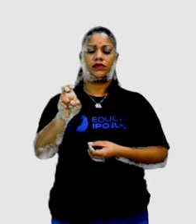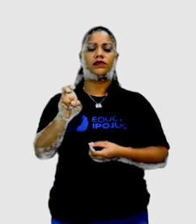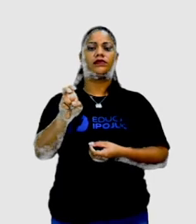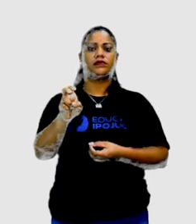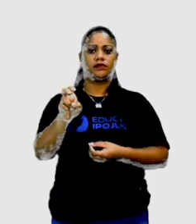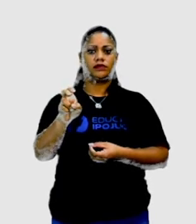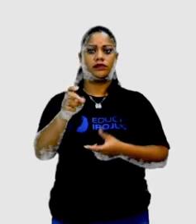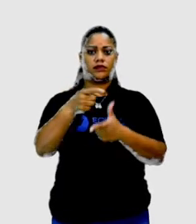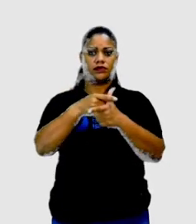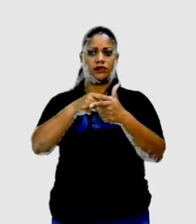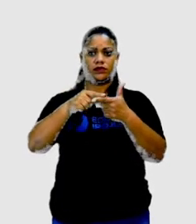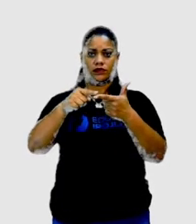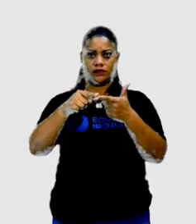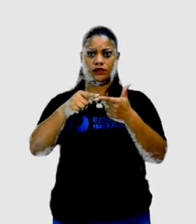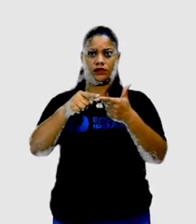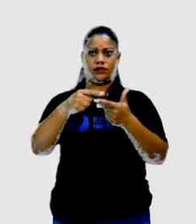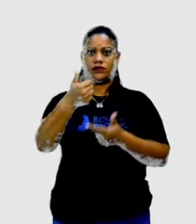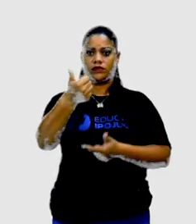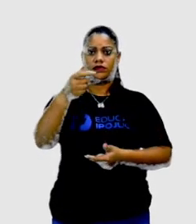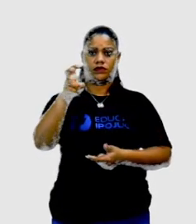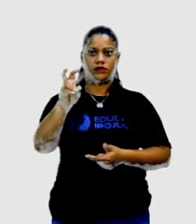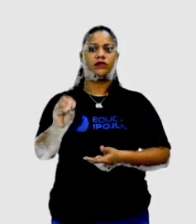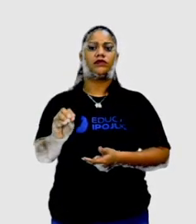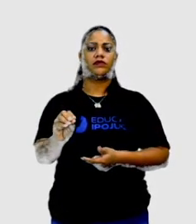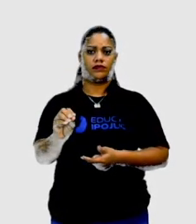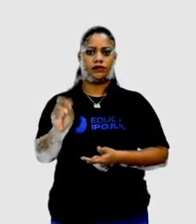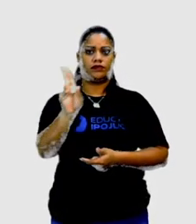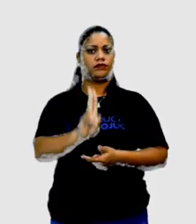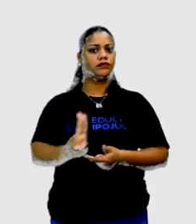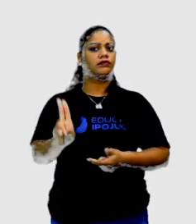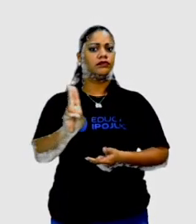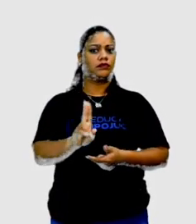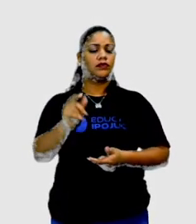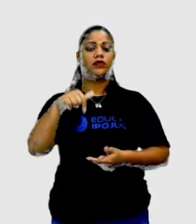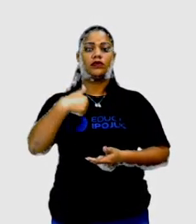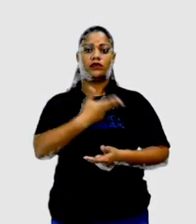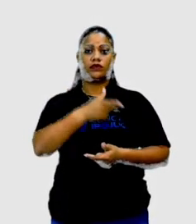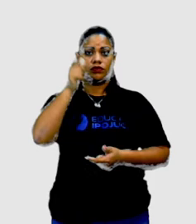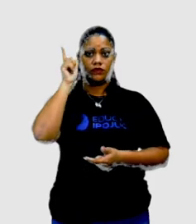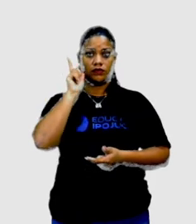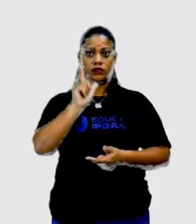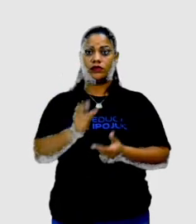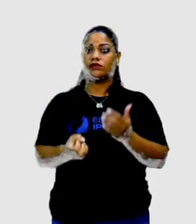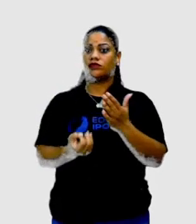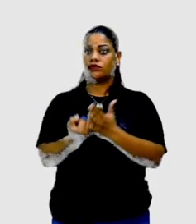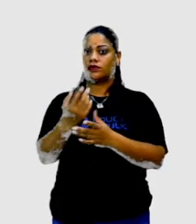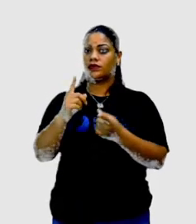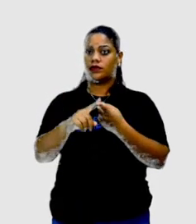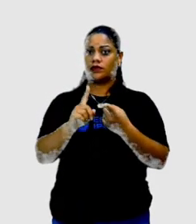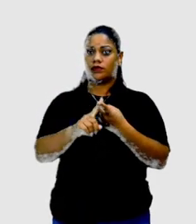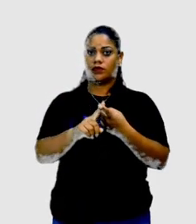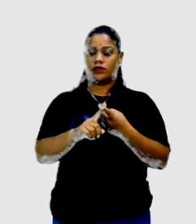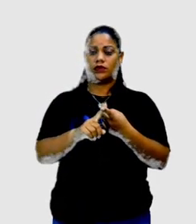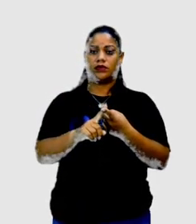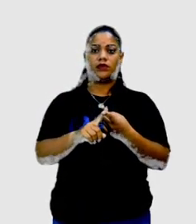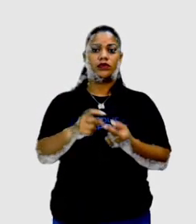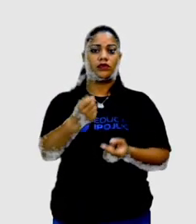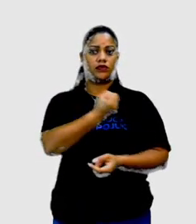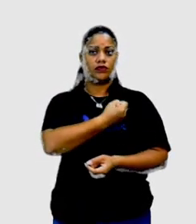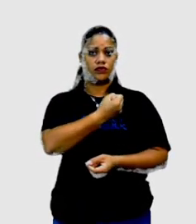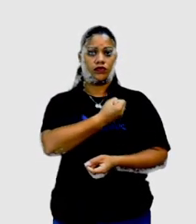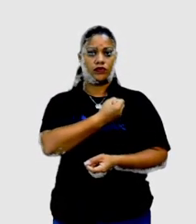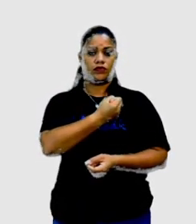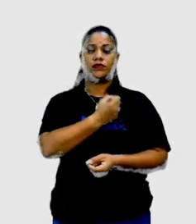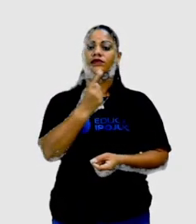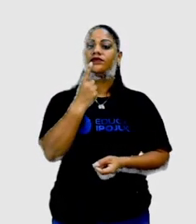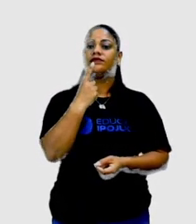são divisores de 150. E nós conseguimos também descobrir que todos esses números que estão na